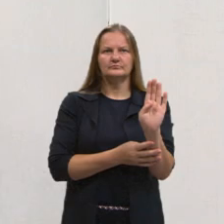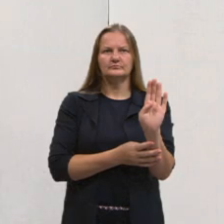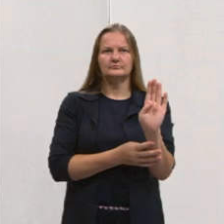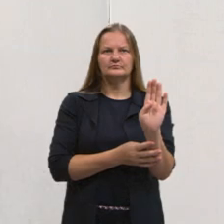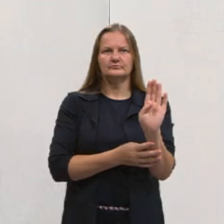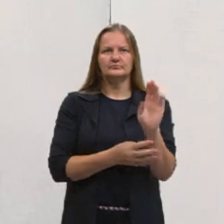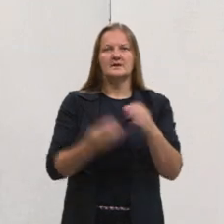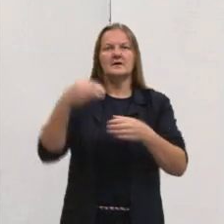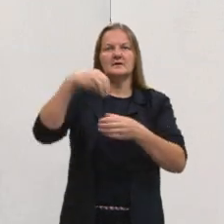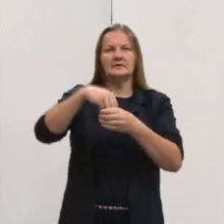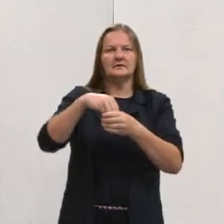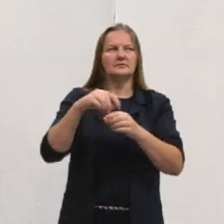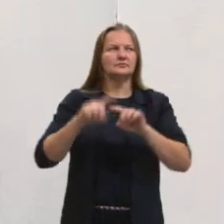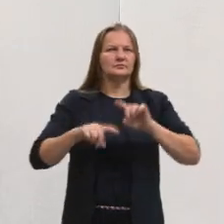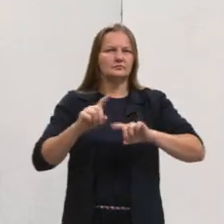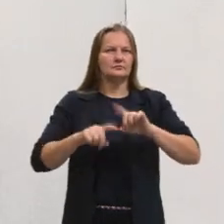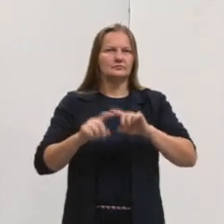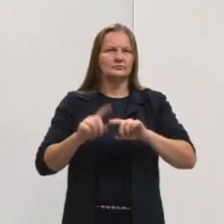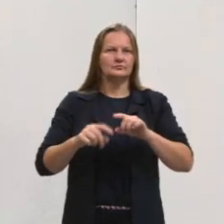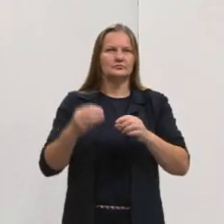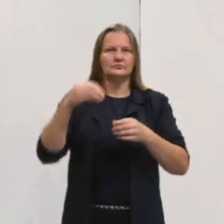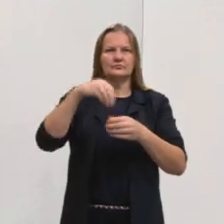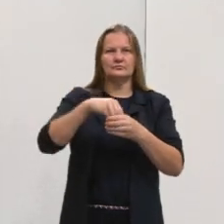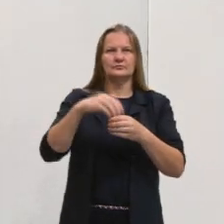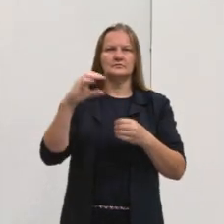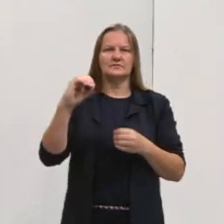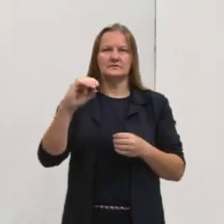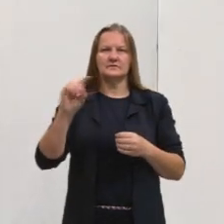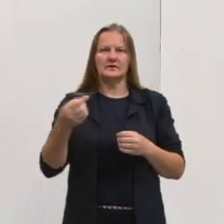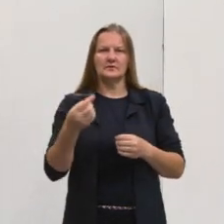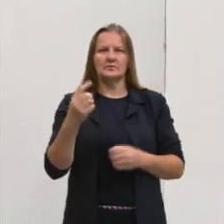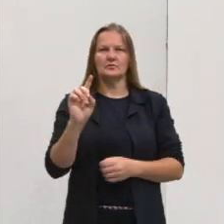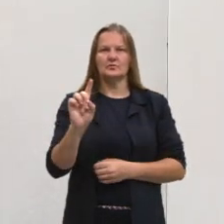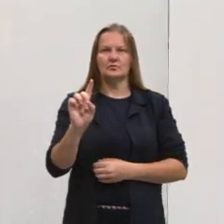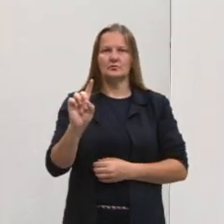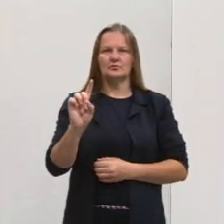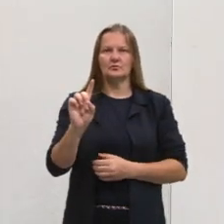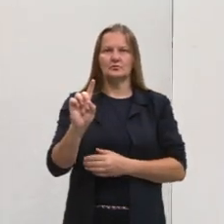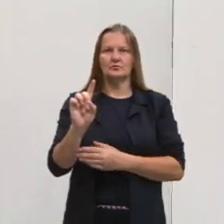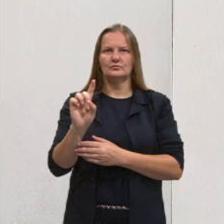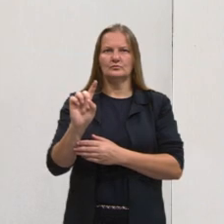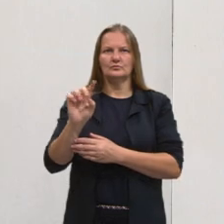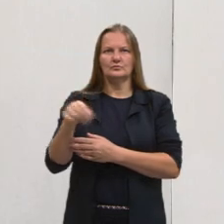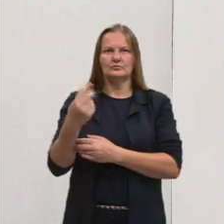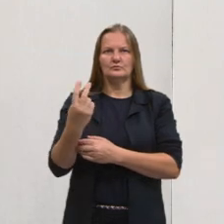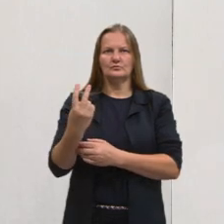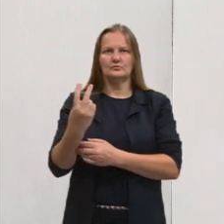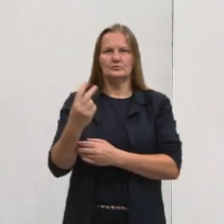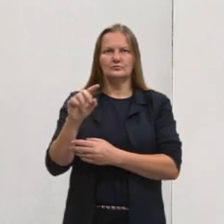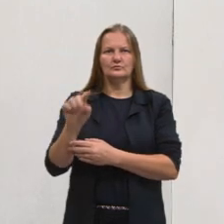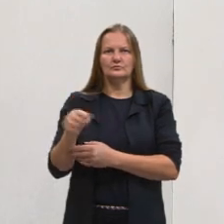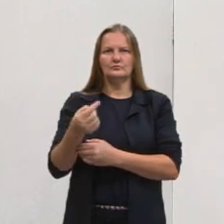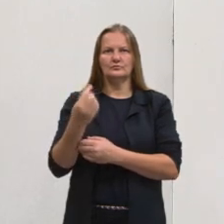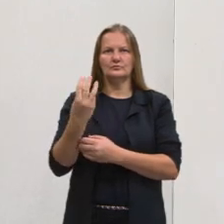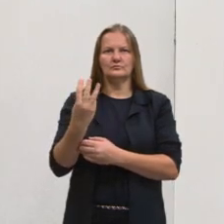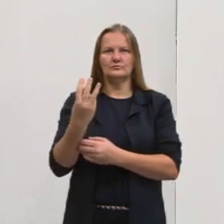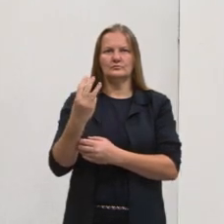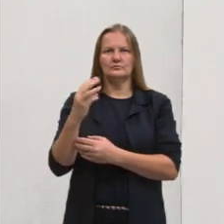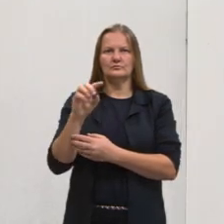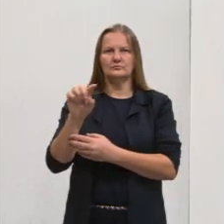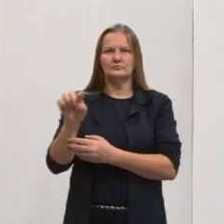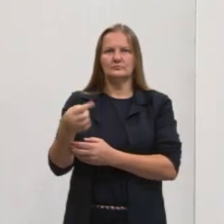dos elementos são a 0 1 2 3